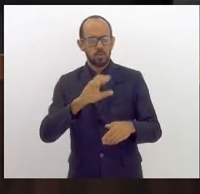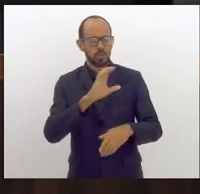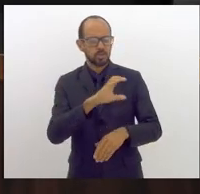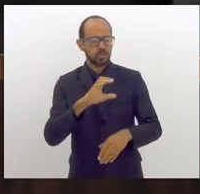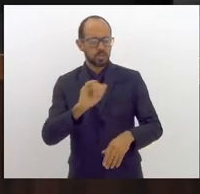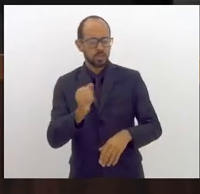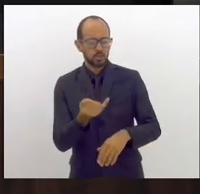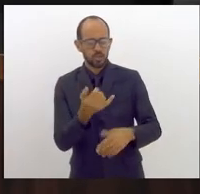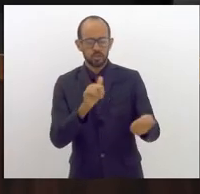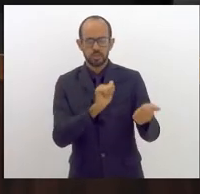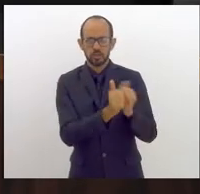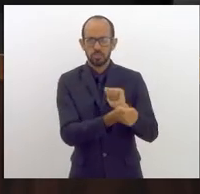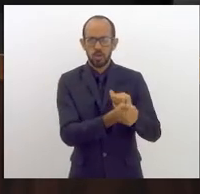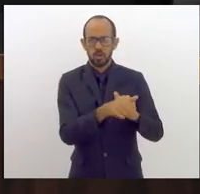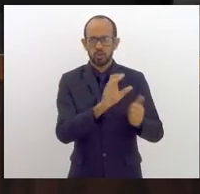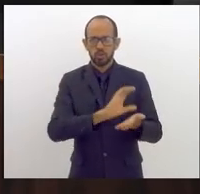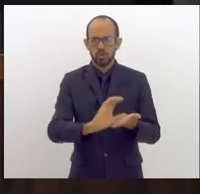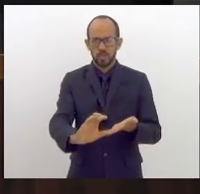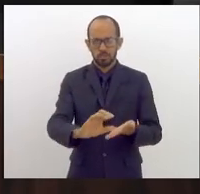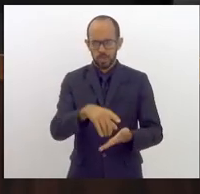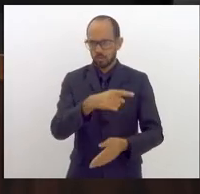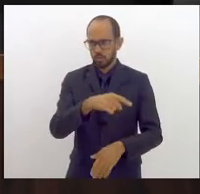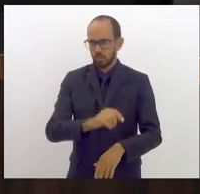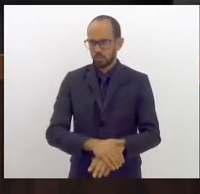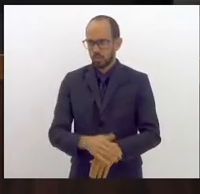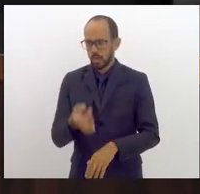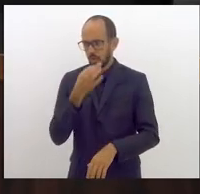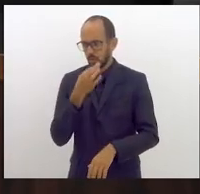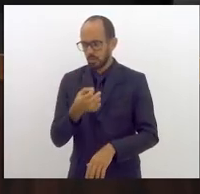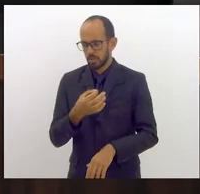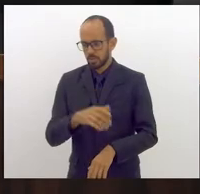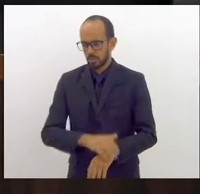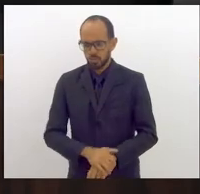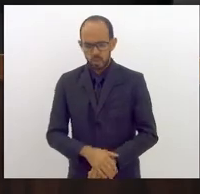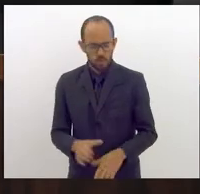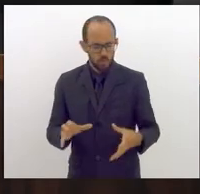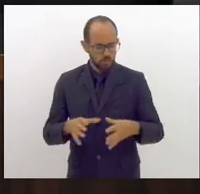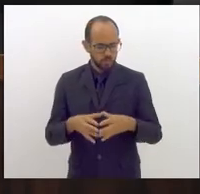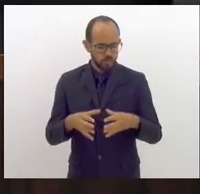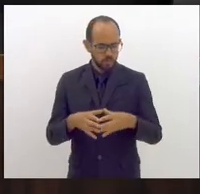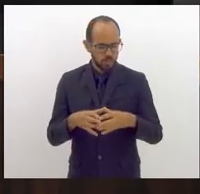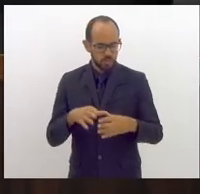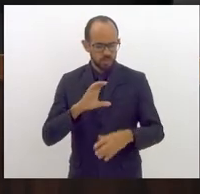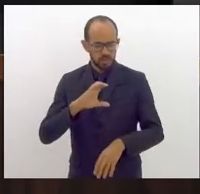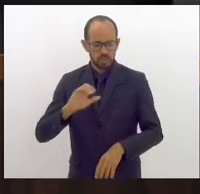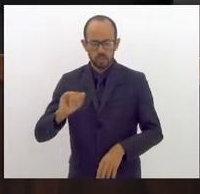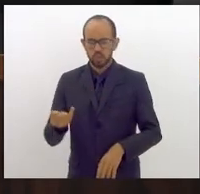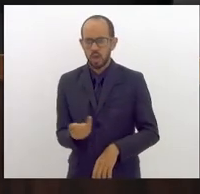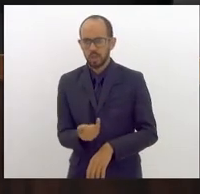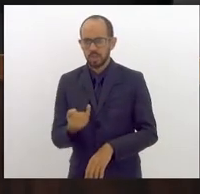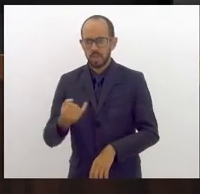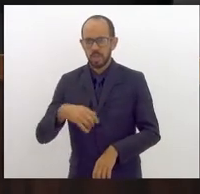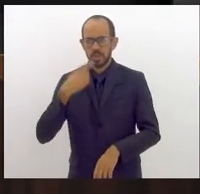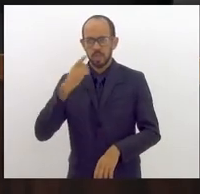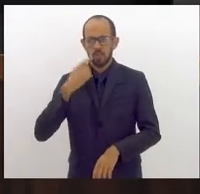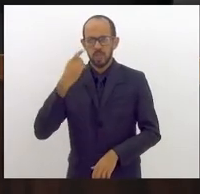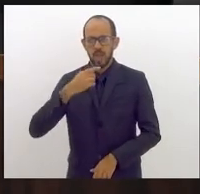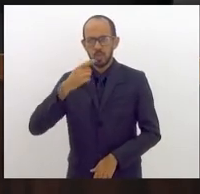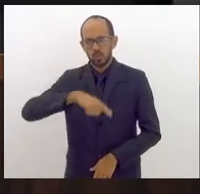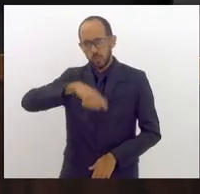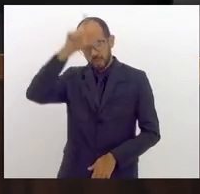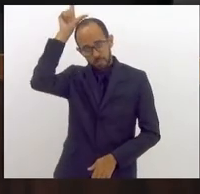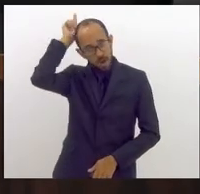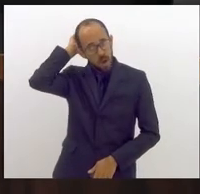Esporte e orçamento para emitir parecer pela comissão de Justiça deputado Luiz